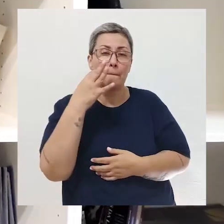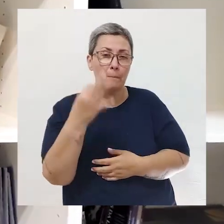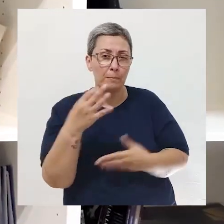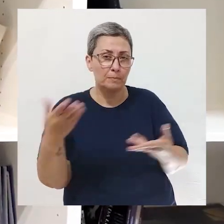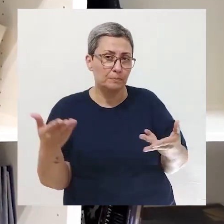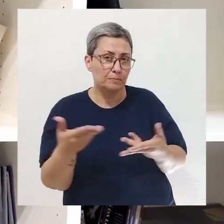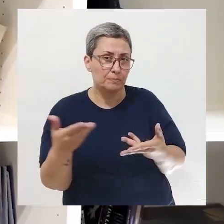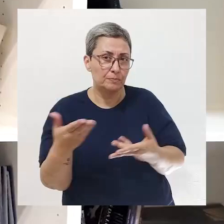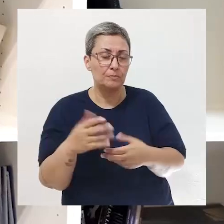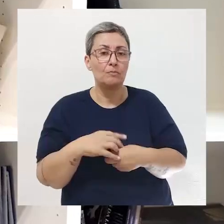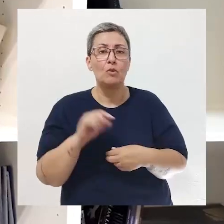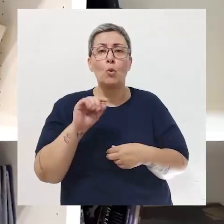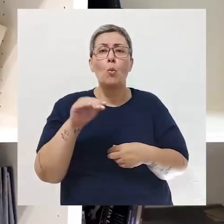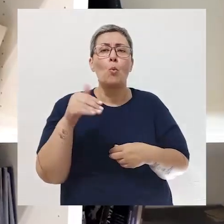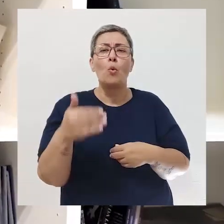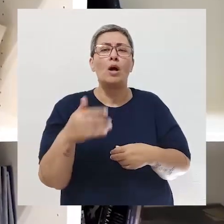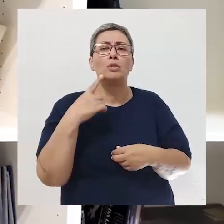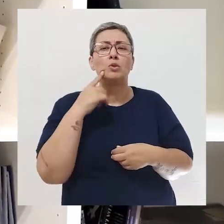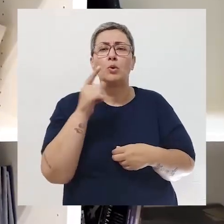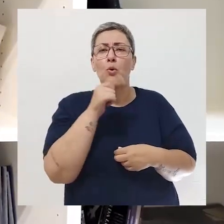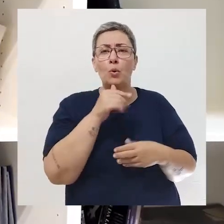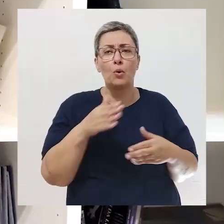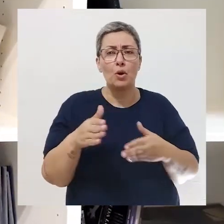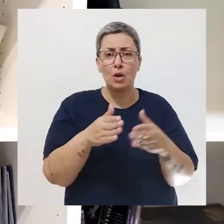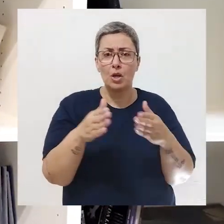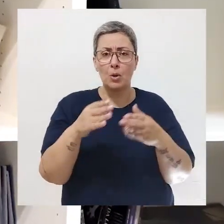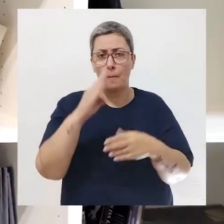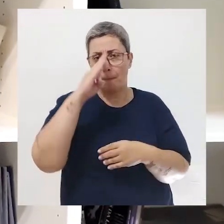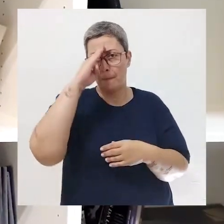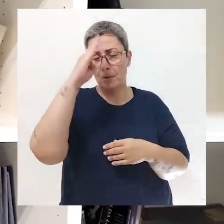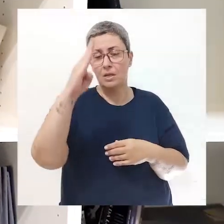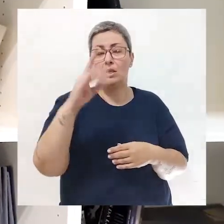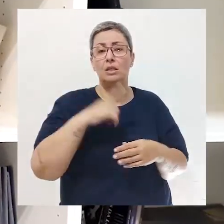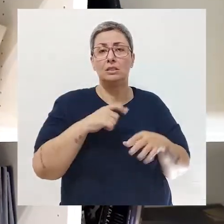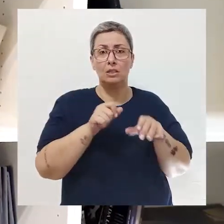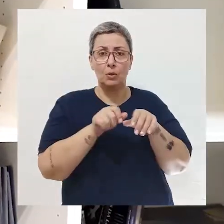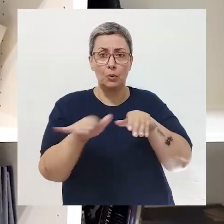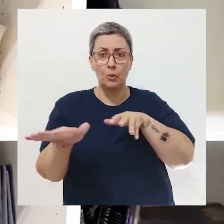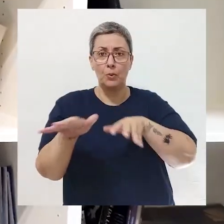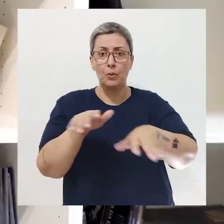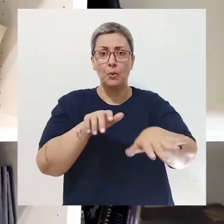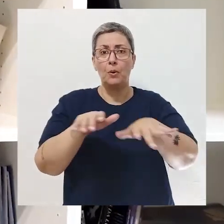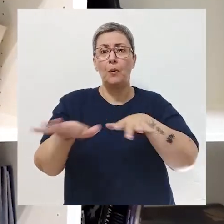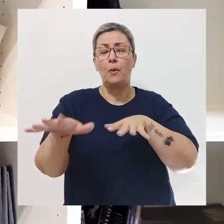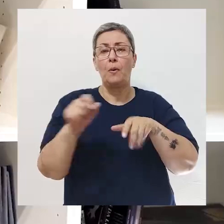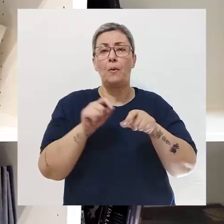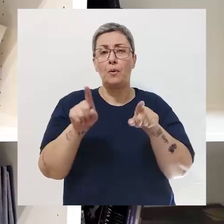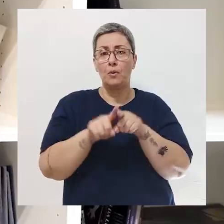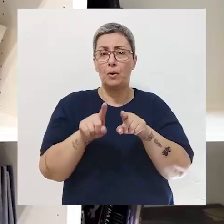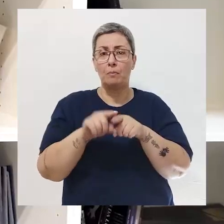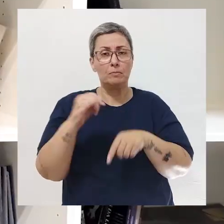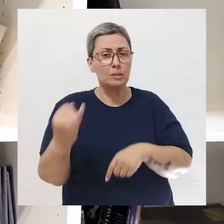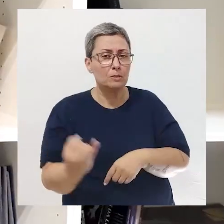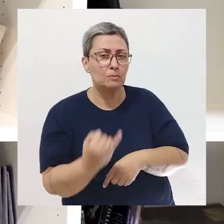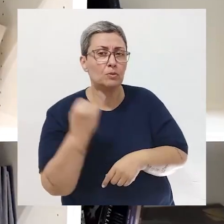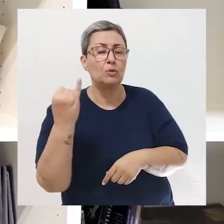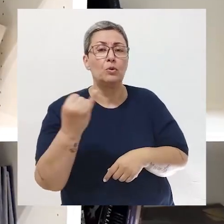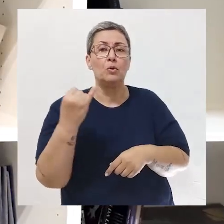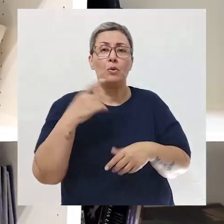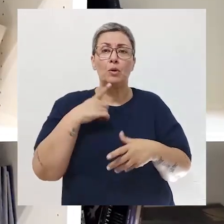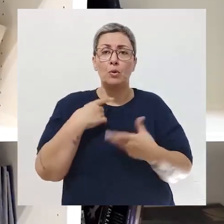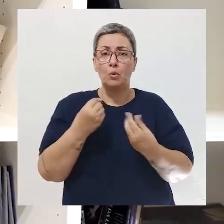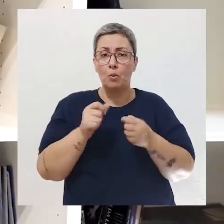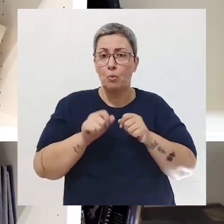Preste atenção agora. Quando um rio principal e seus afluentes passam a ser